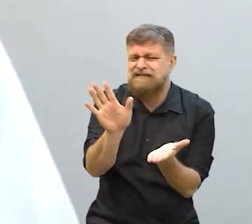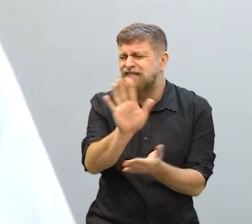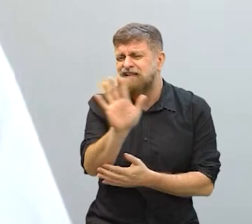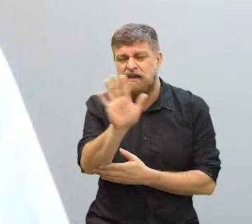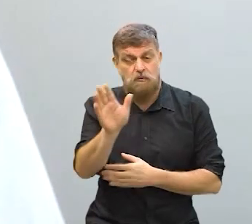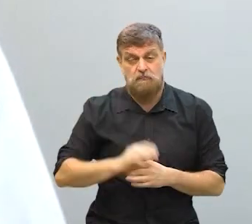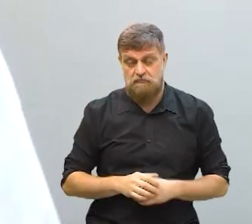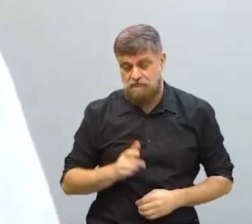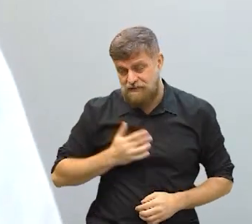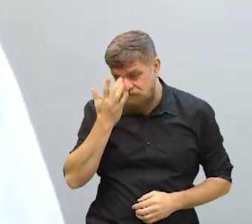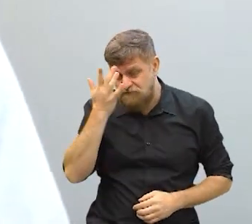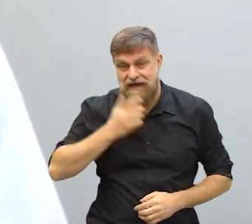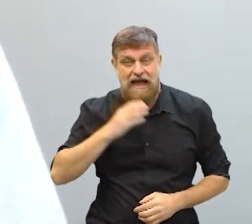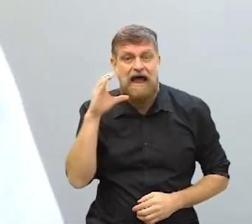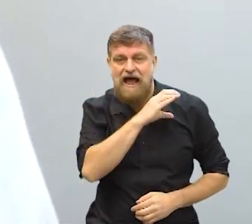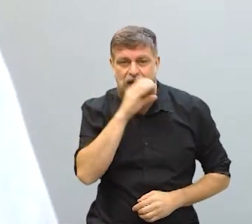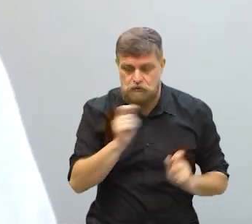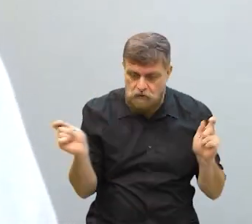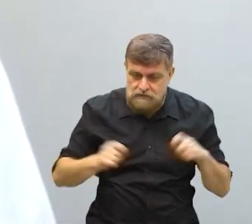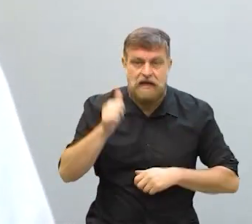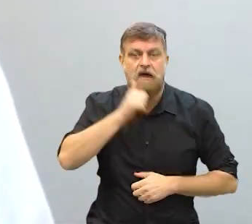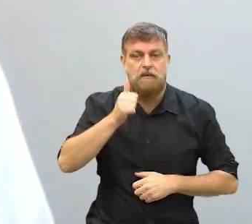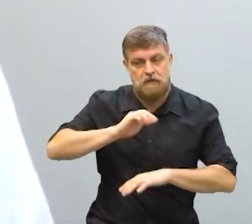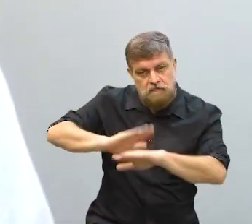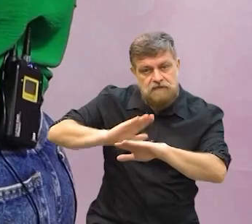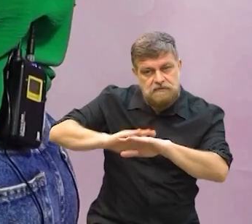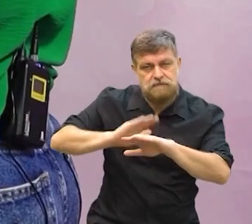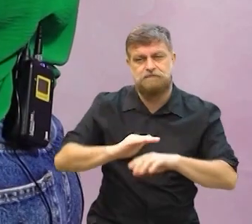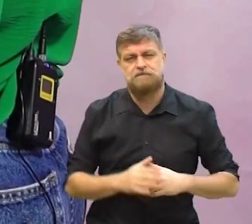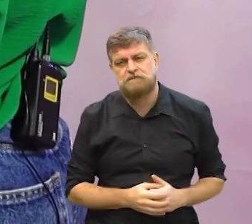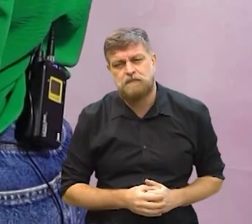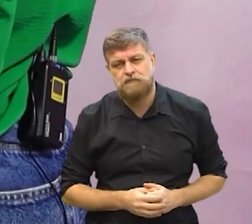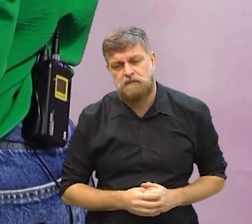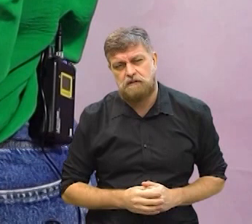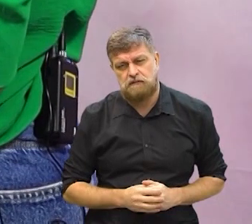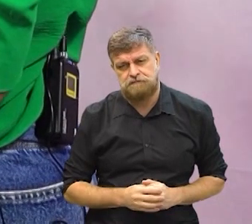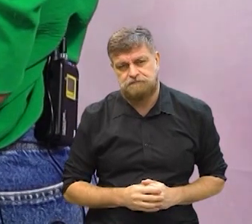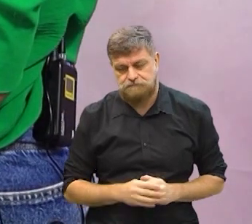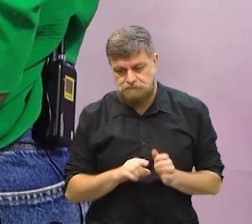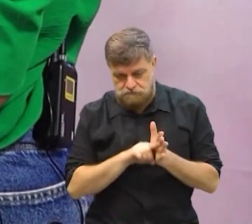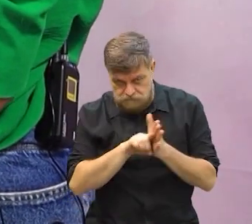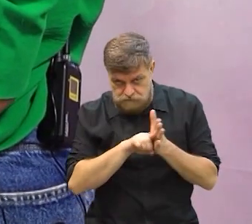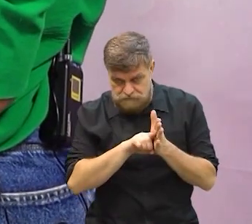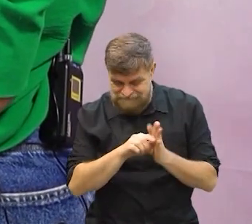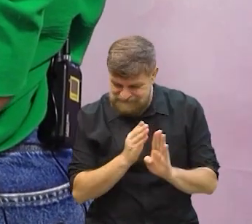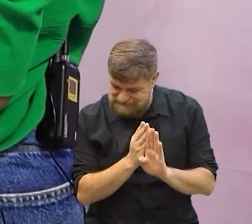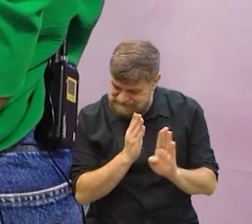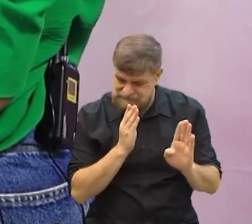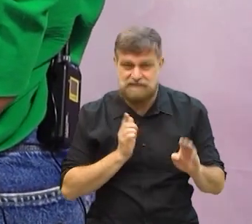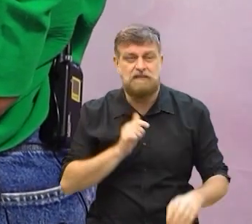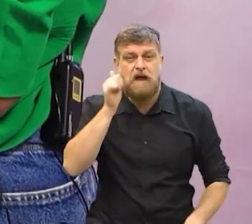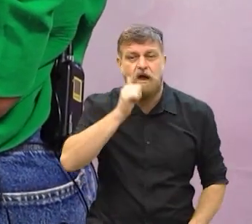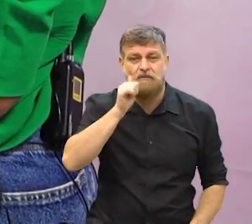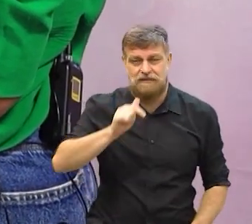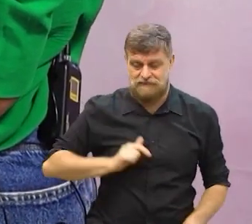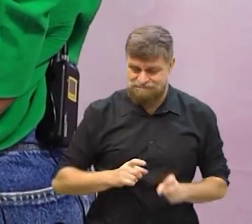internada. Então essa é uma grande vantagem. Então esse exame ele é realmente acessível às nossas mulheres. E doutor, fez o exame, foi